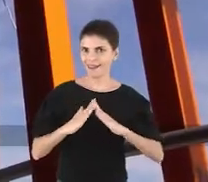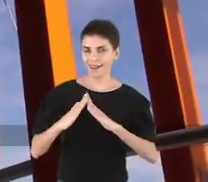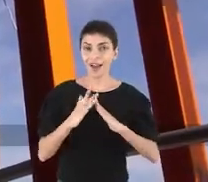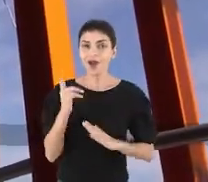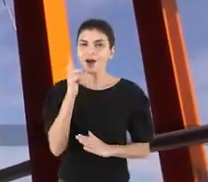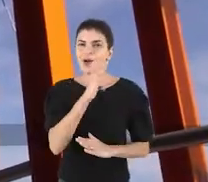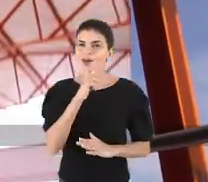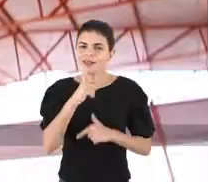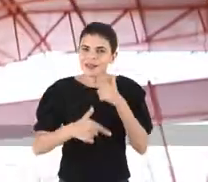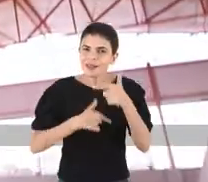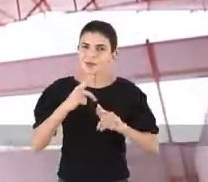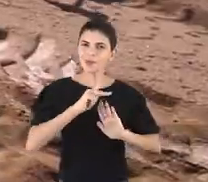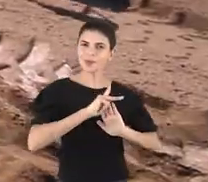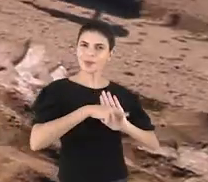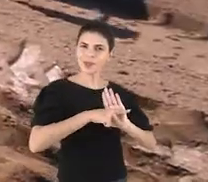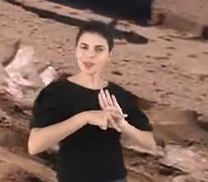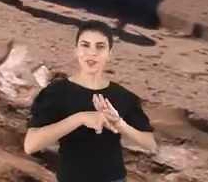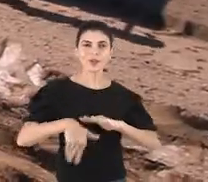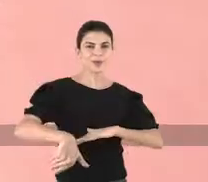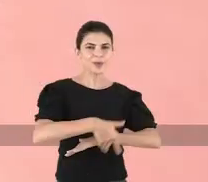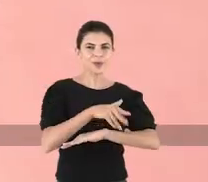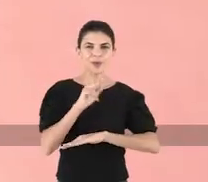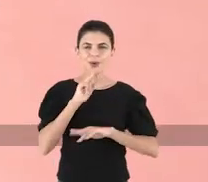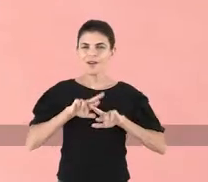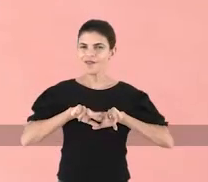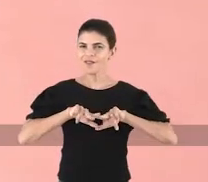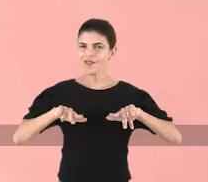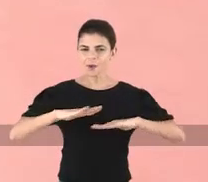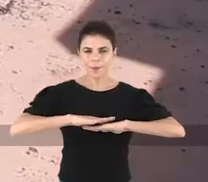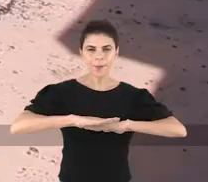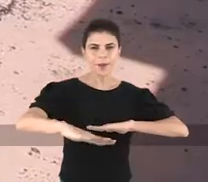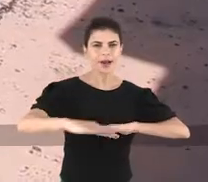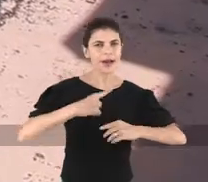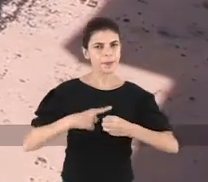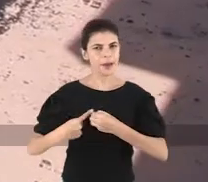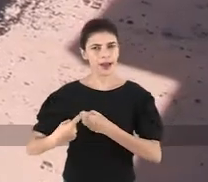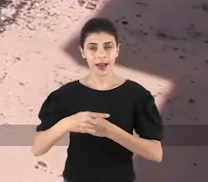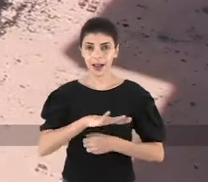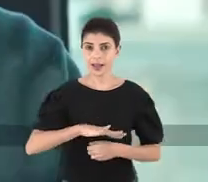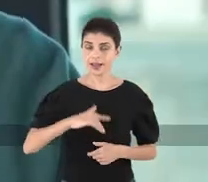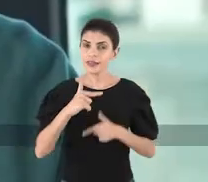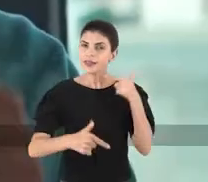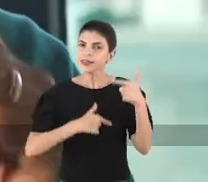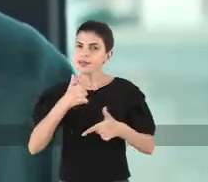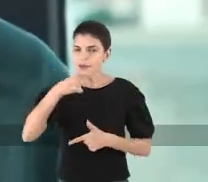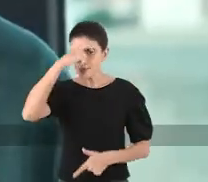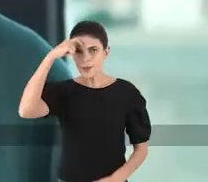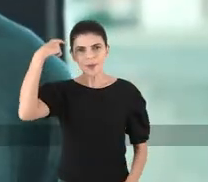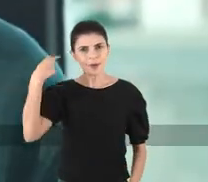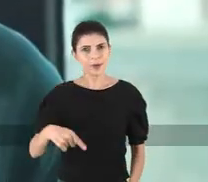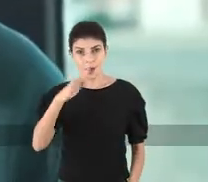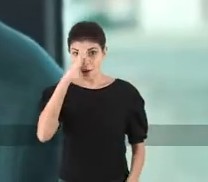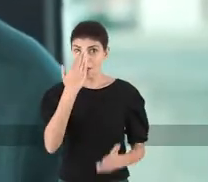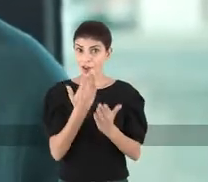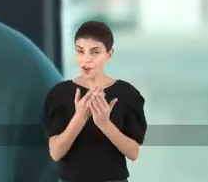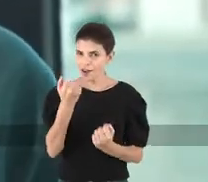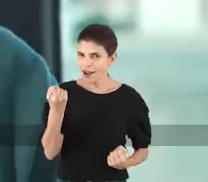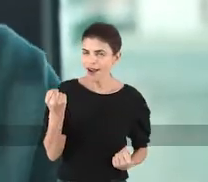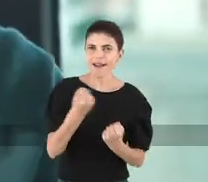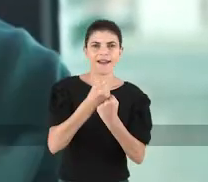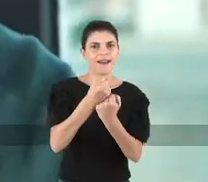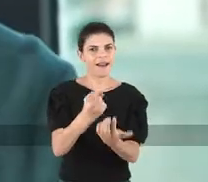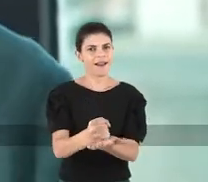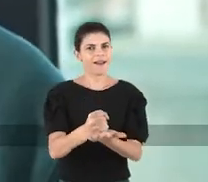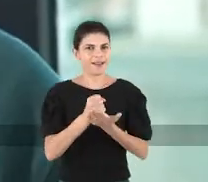casa. Vamos continuar o nosso programa de pavimentação das principais vias e nos bairros. Vamos continuar trabalhando duro e com a sua confiança